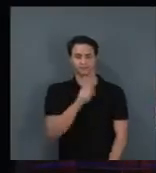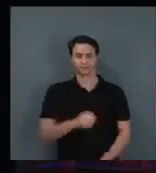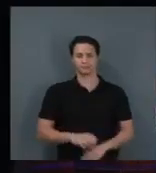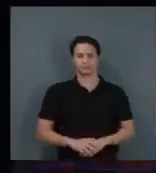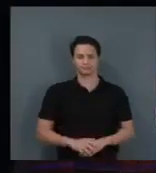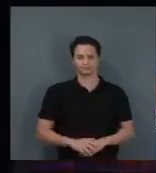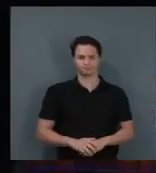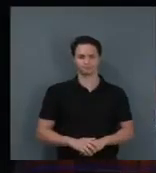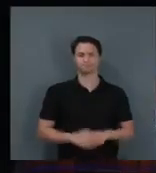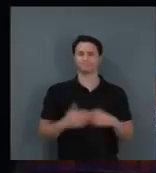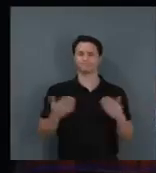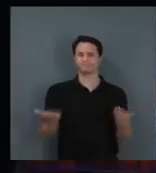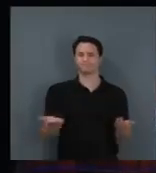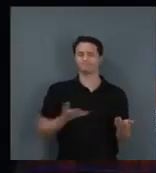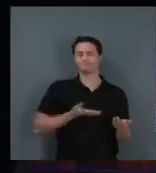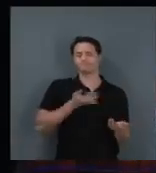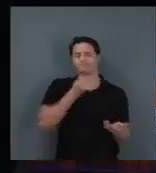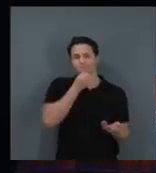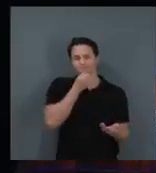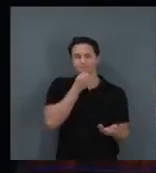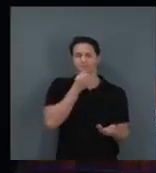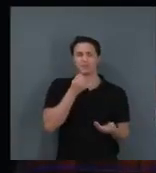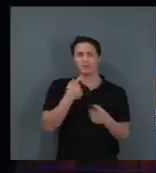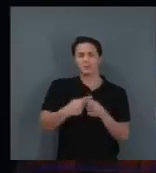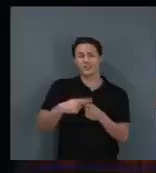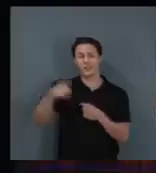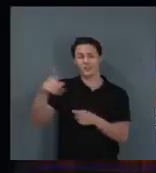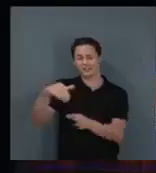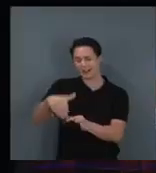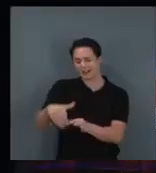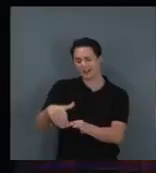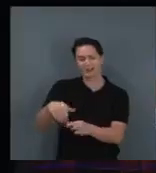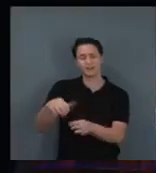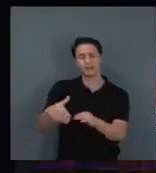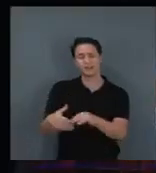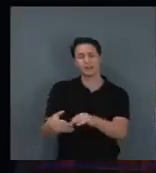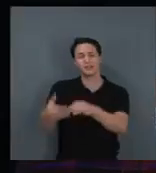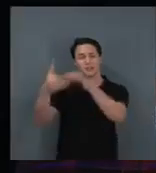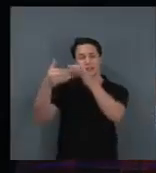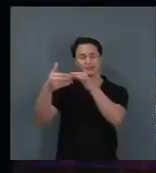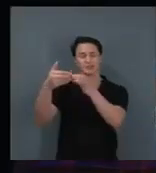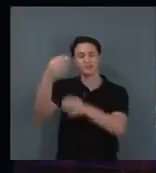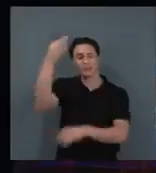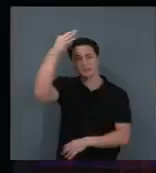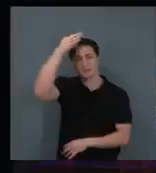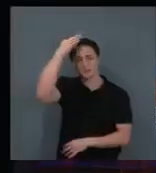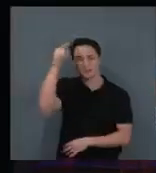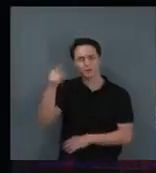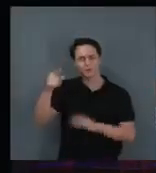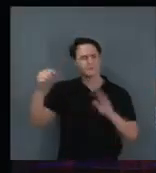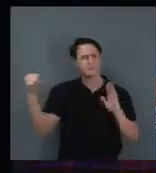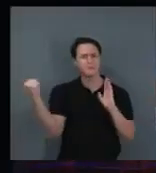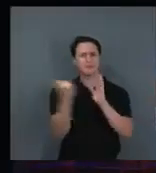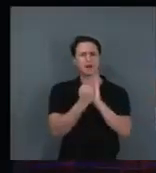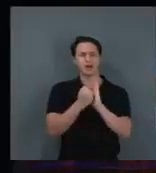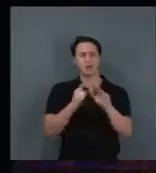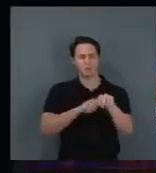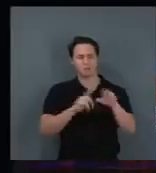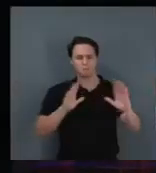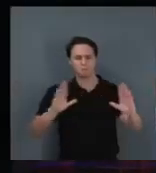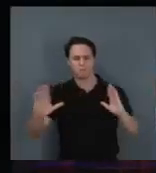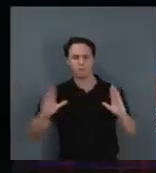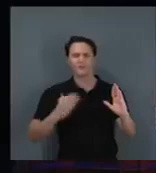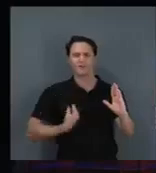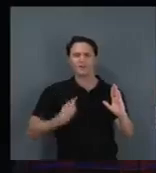Perdemos um grande líder espiritual que marcou profundamente o nosso tempo com